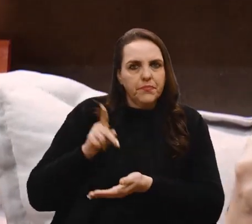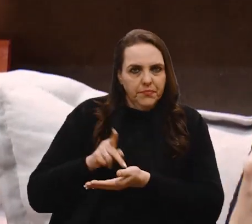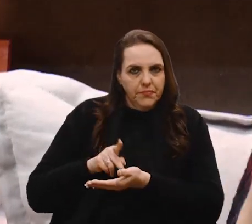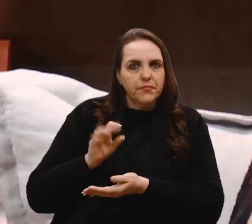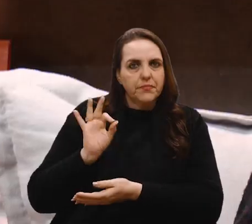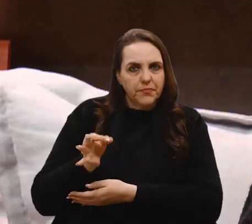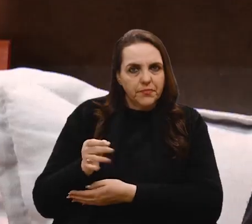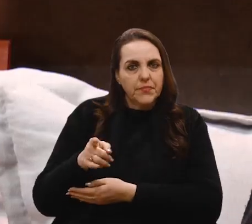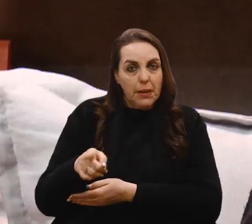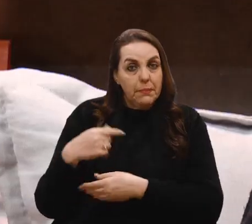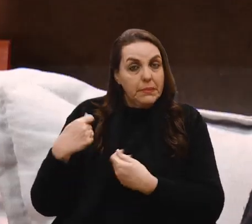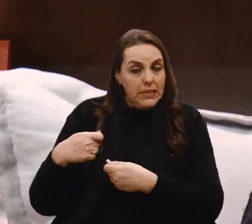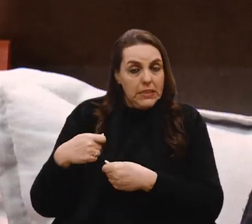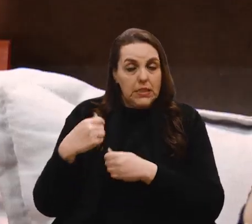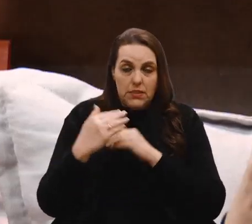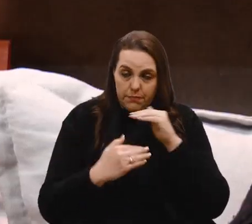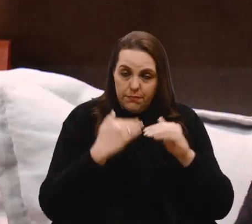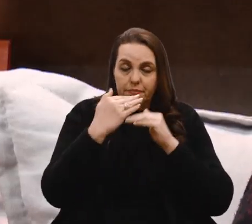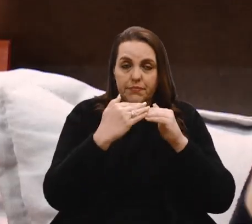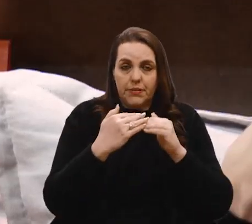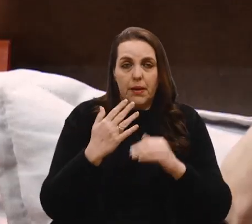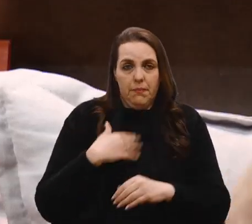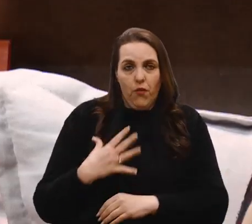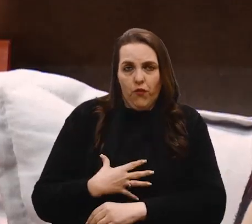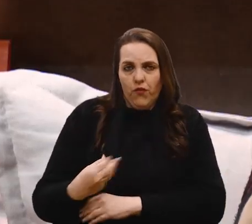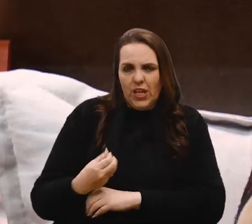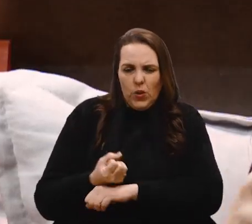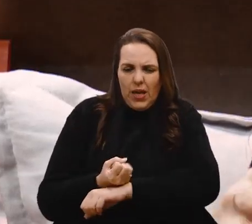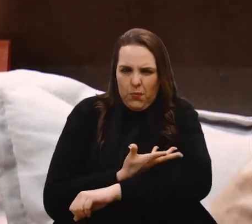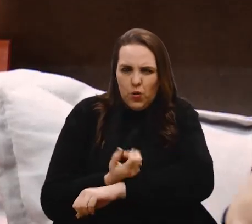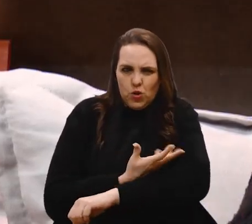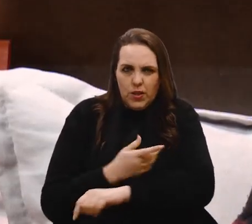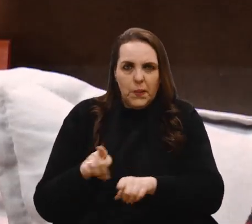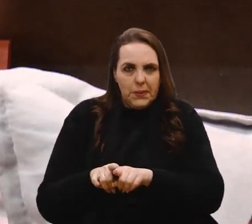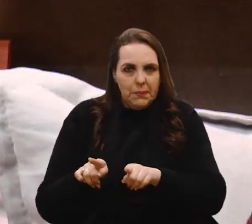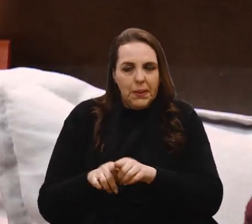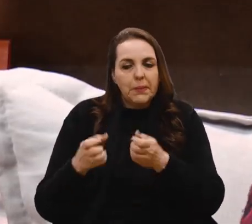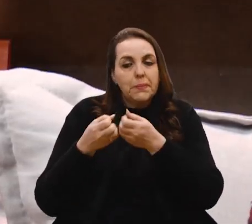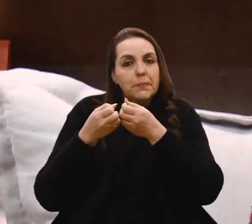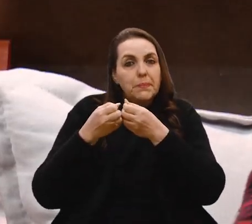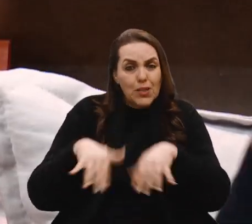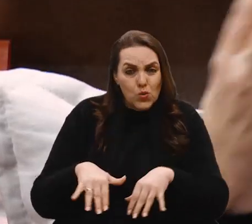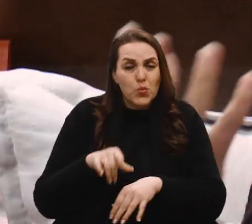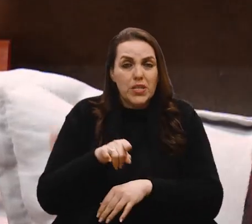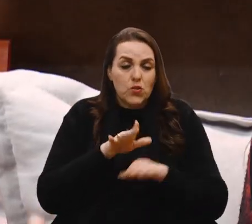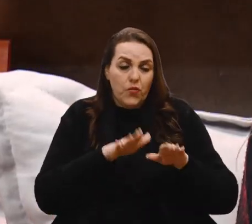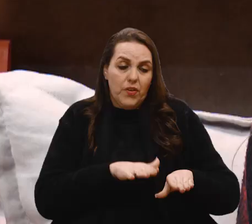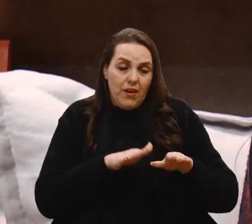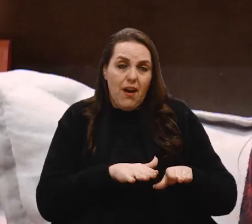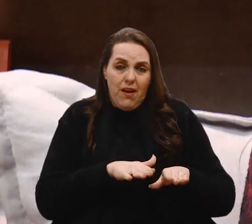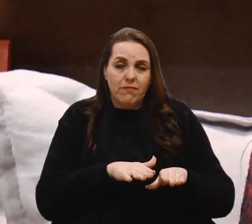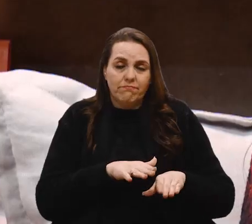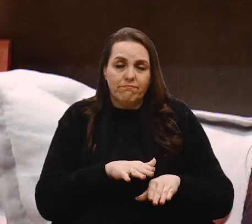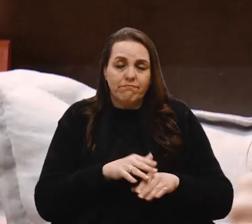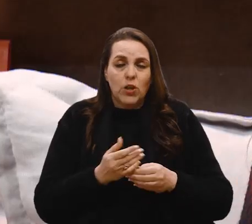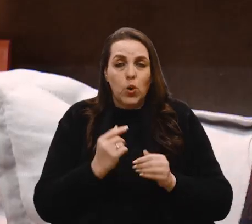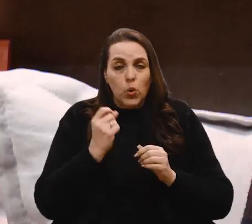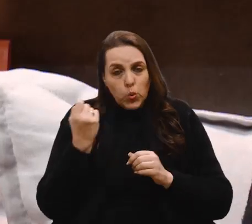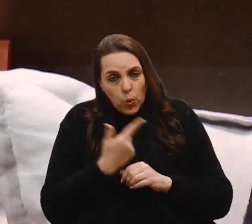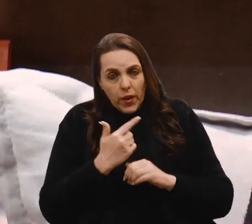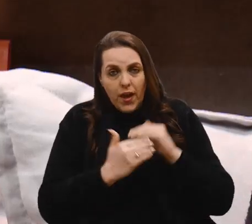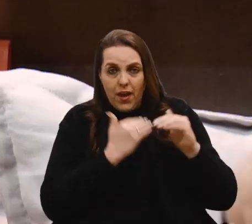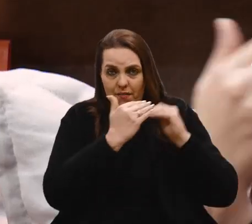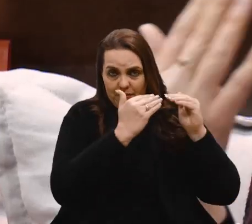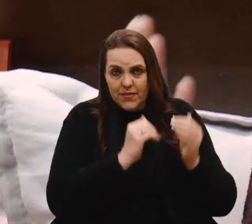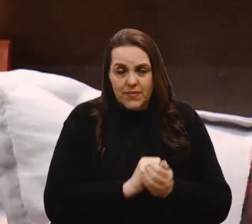questão, né, na questão do Arthur, a questão emocional, que estava mais prejudicando ficar ali do que se ele fosse avançado.